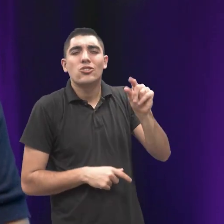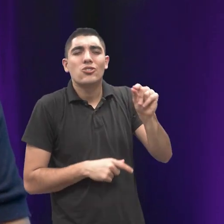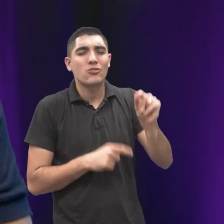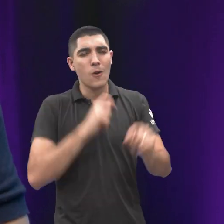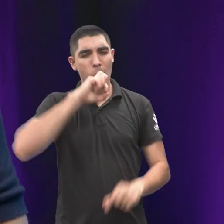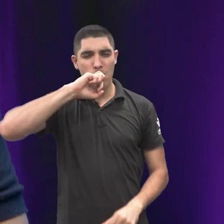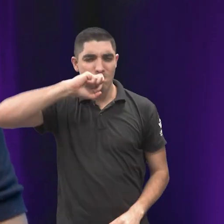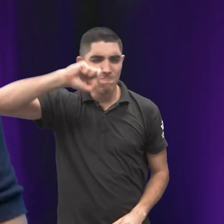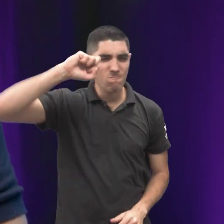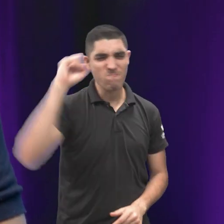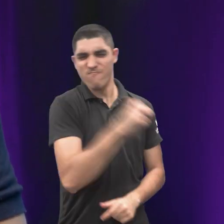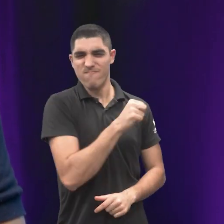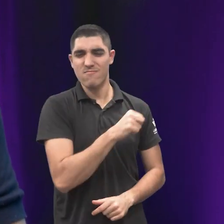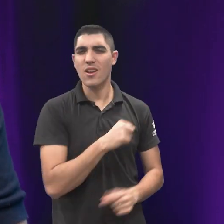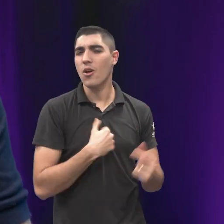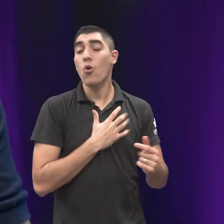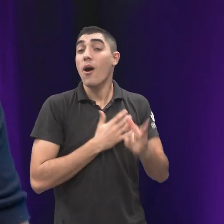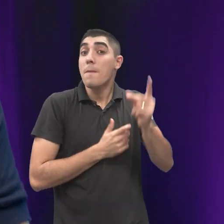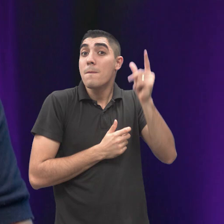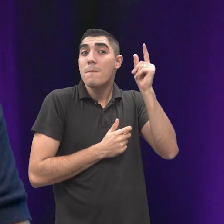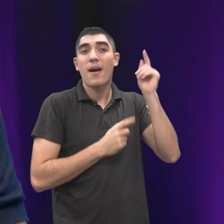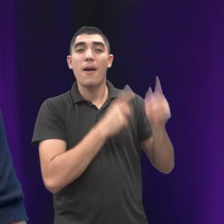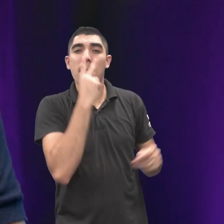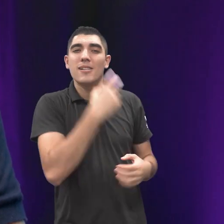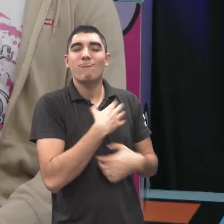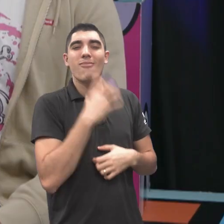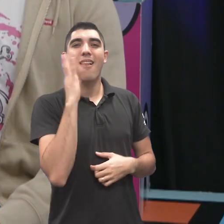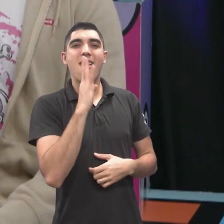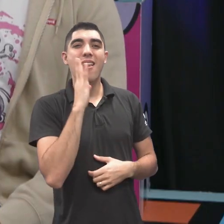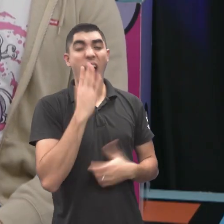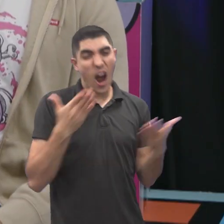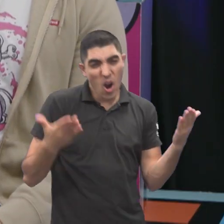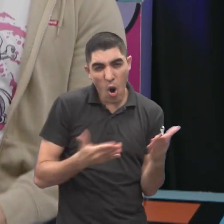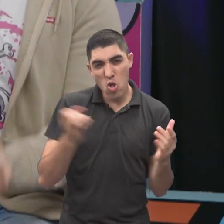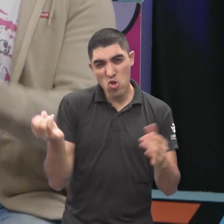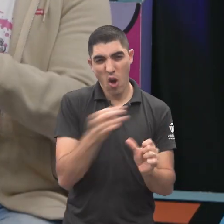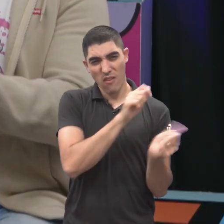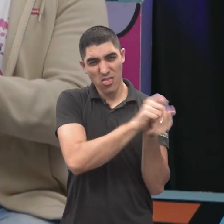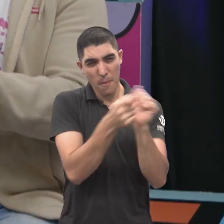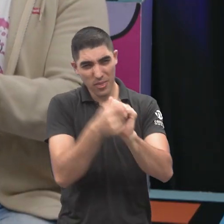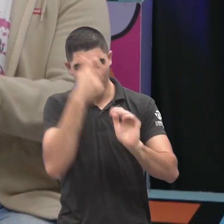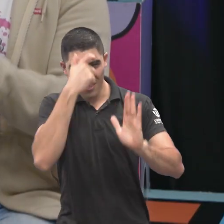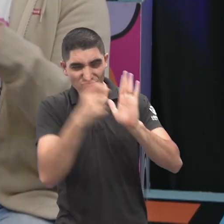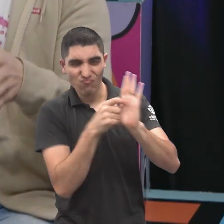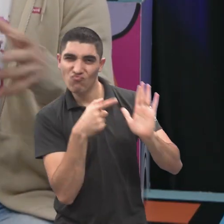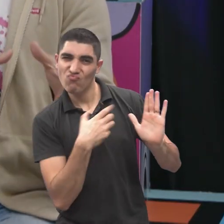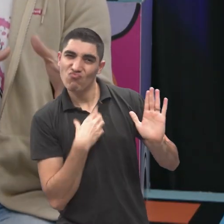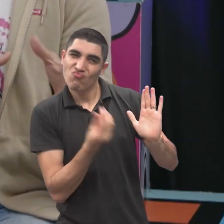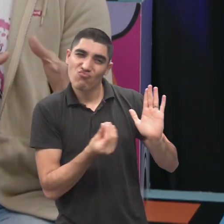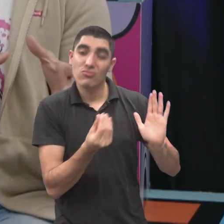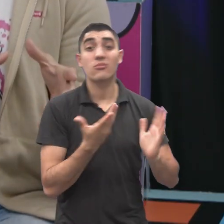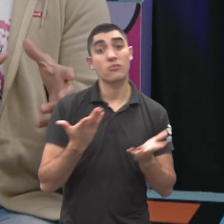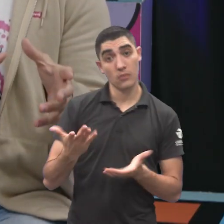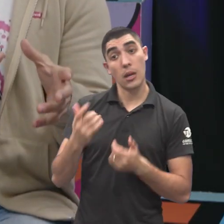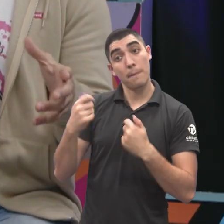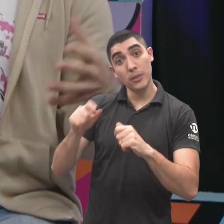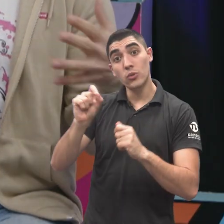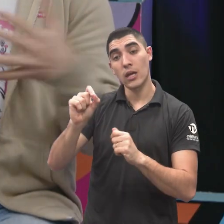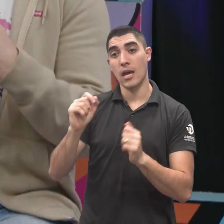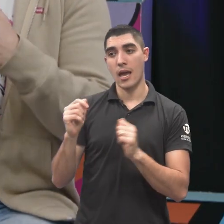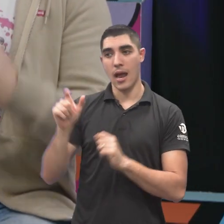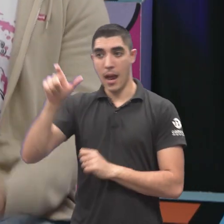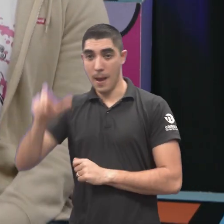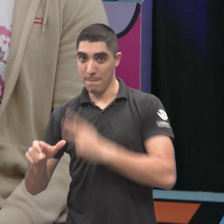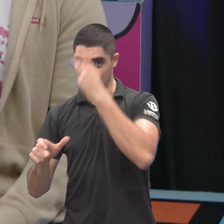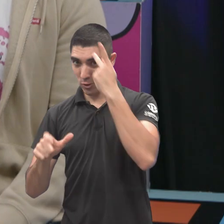usada com inteligência como um potencializador ali do seu trabalho. Usar a inteligência artificial junto à inteligência humana, né? A gente tem